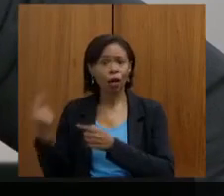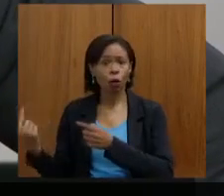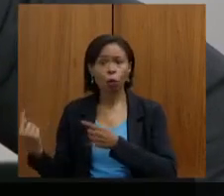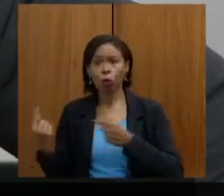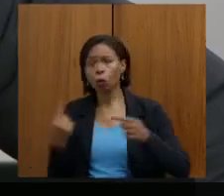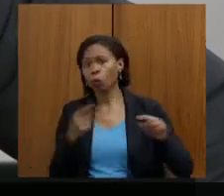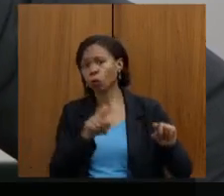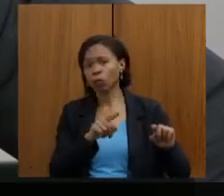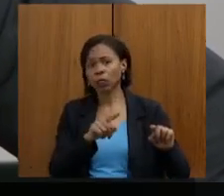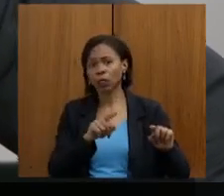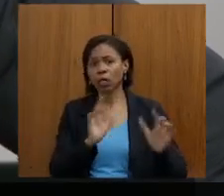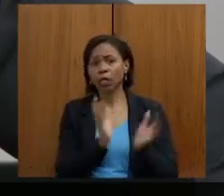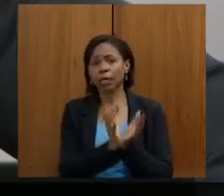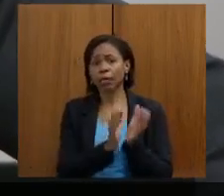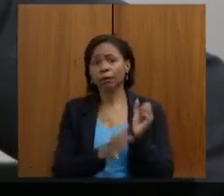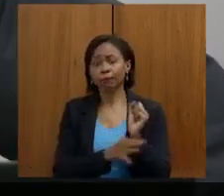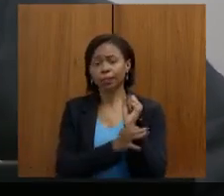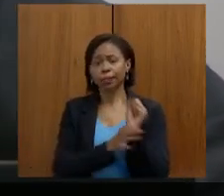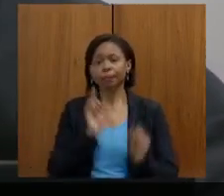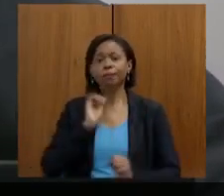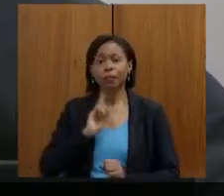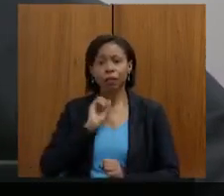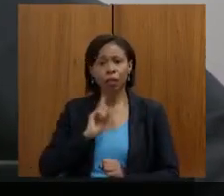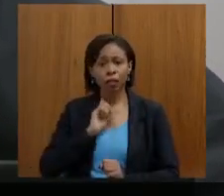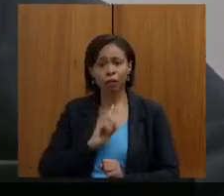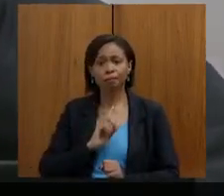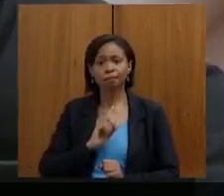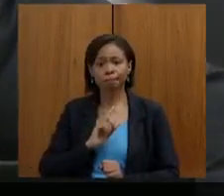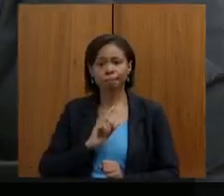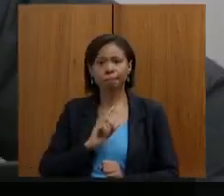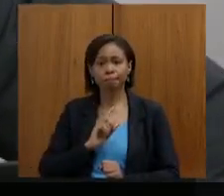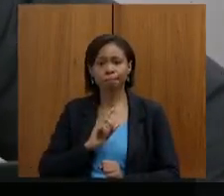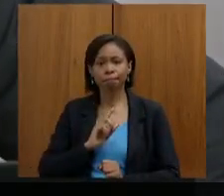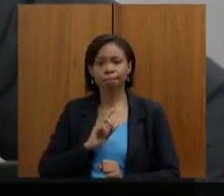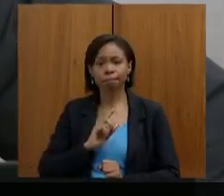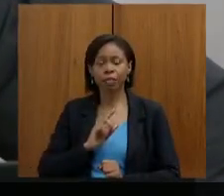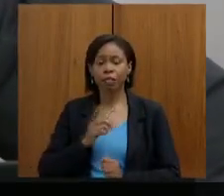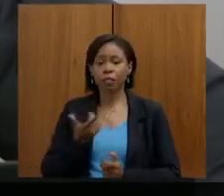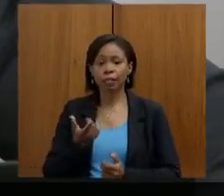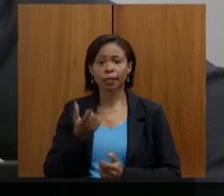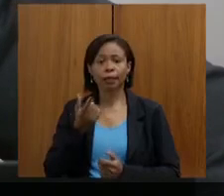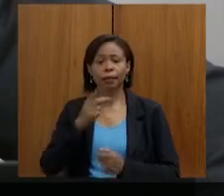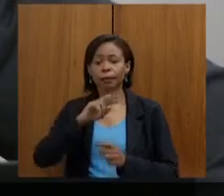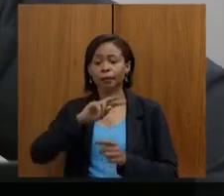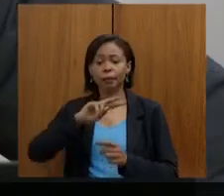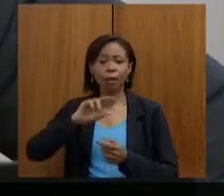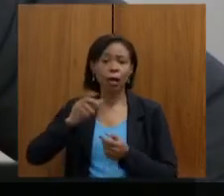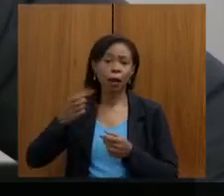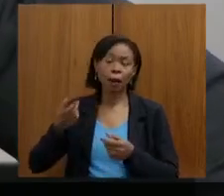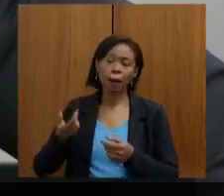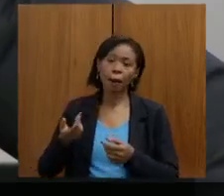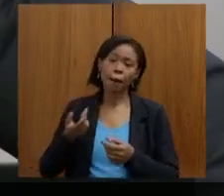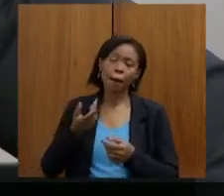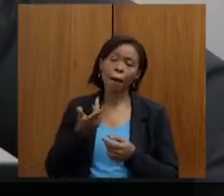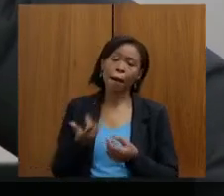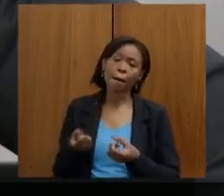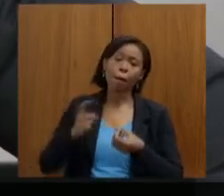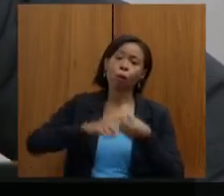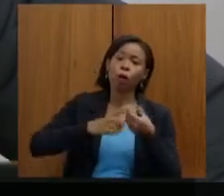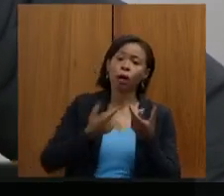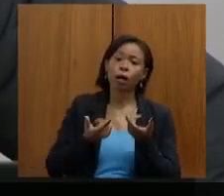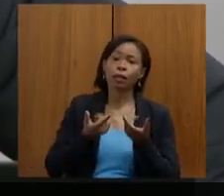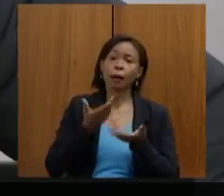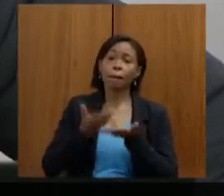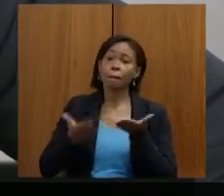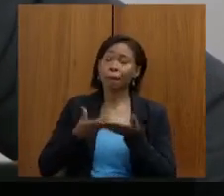segurança pública em Minas Gerais sobre todos aspectos sob o aspecto da recomposição da perda inflacionária ataca Vila